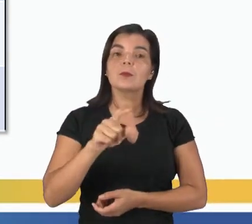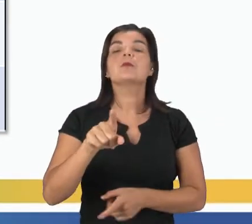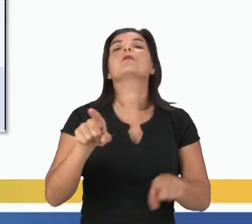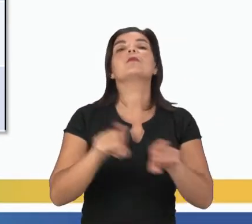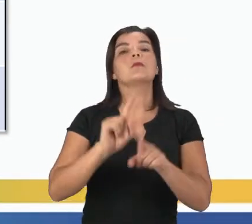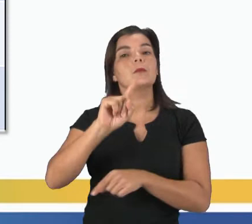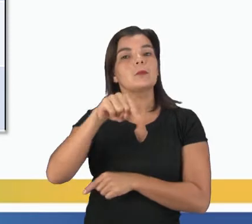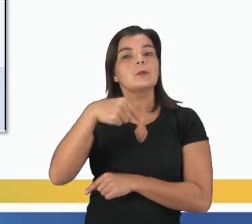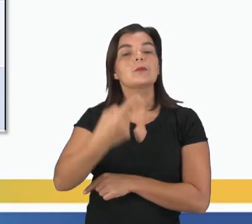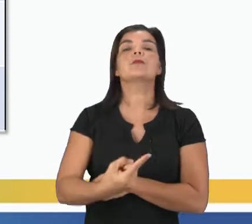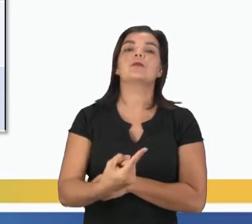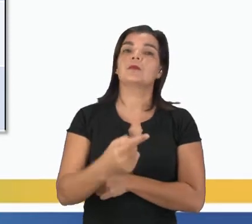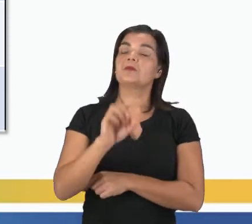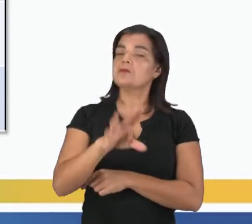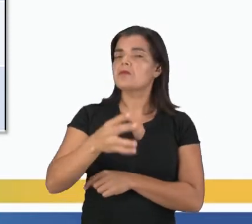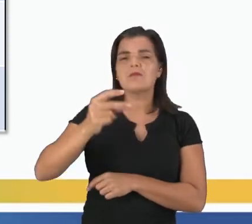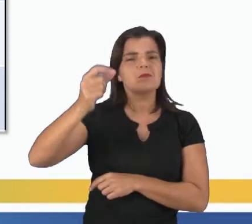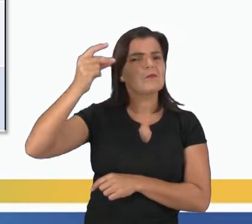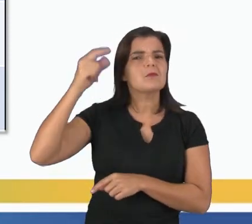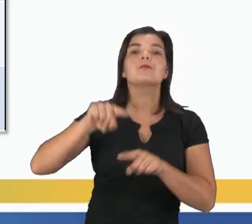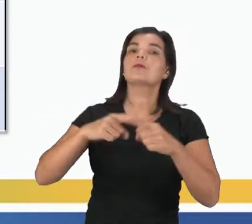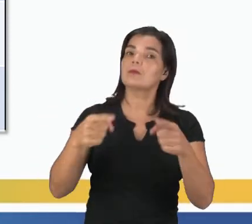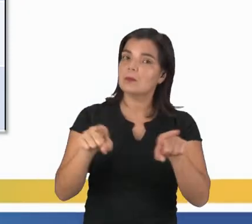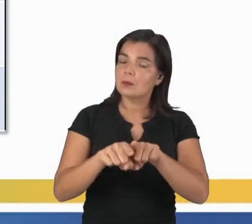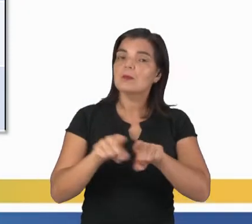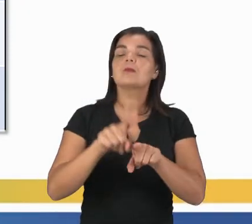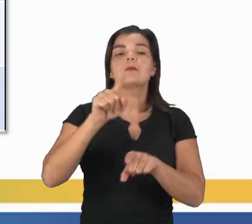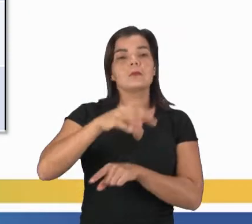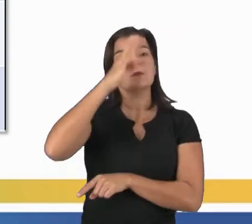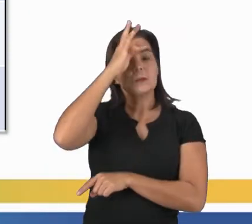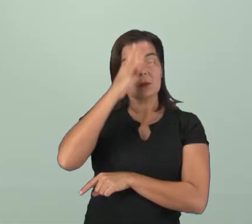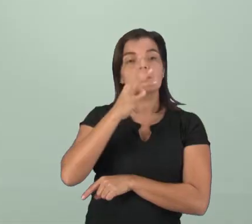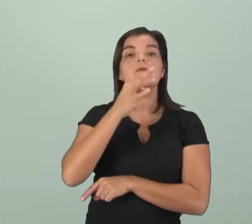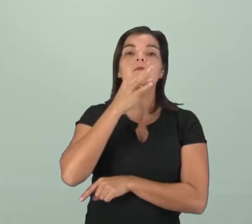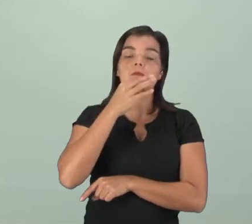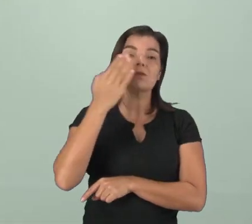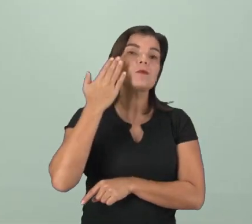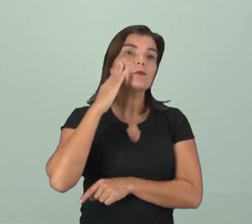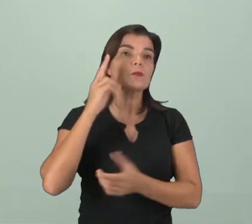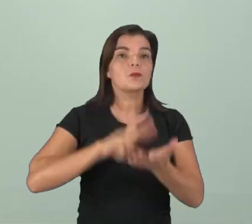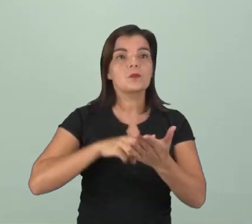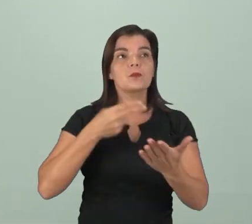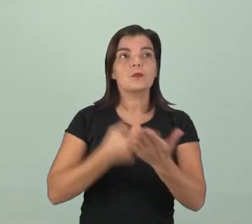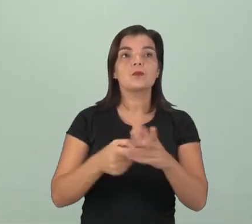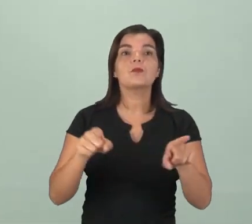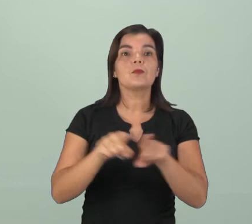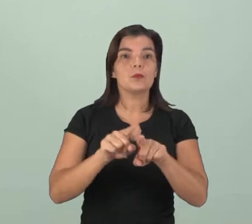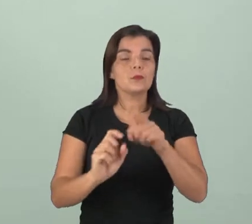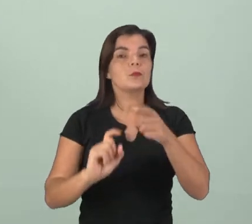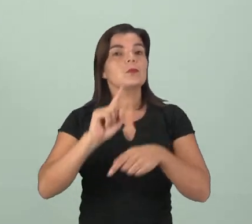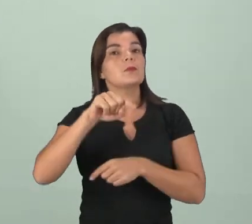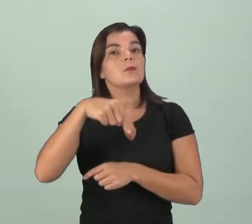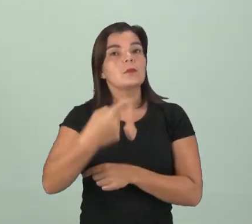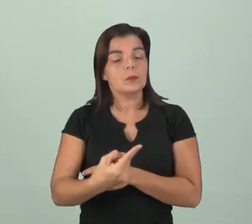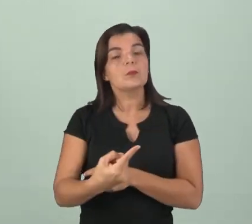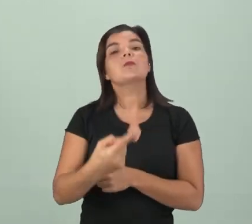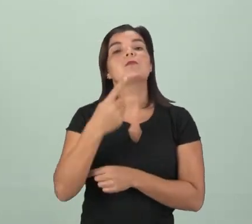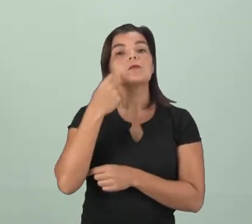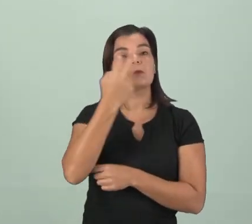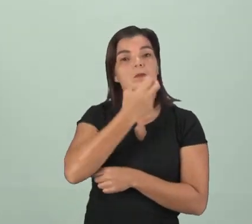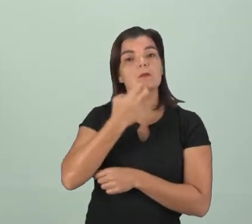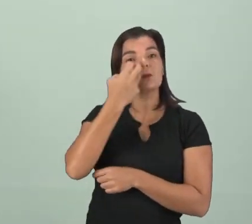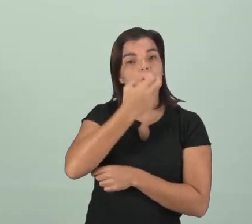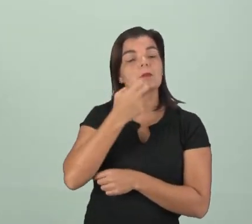também posterior, não tão antiga, mas também é uma tradição de interpretações que foram posteriormente, eram orais